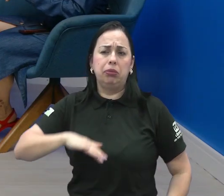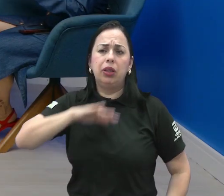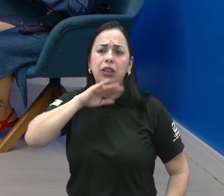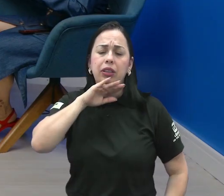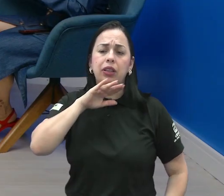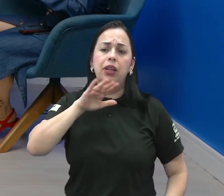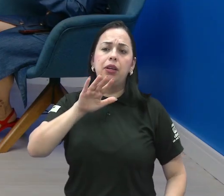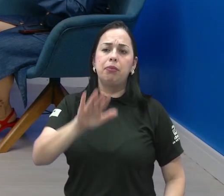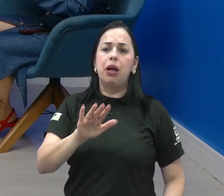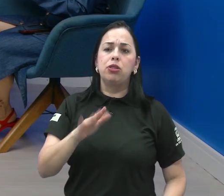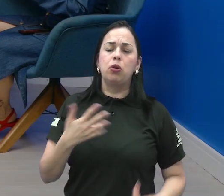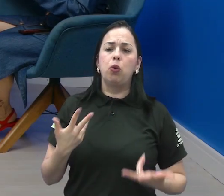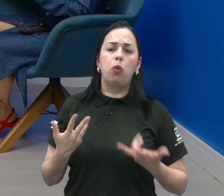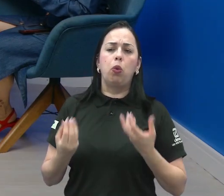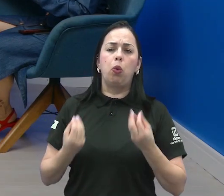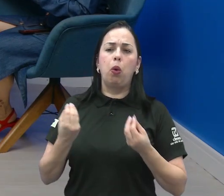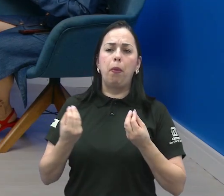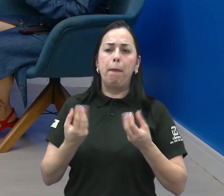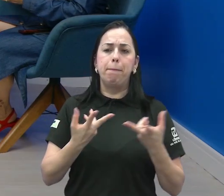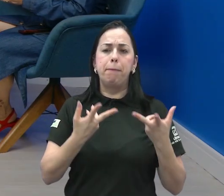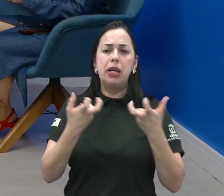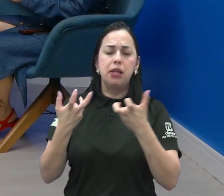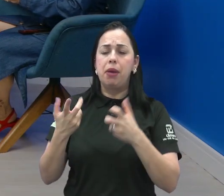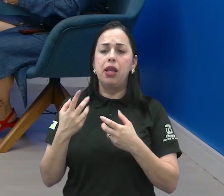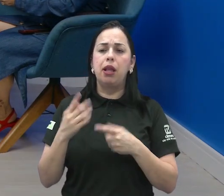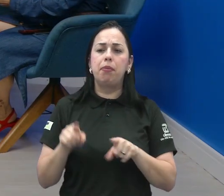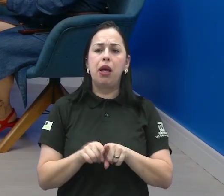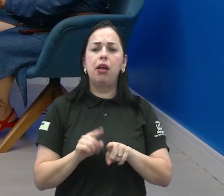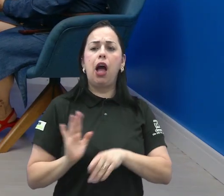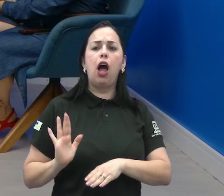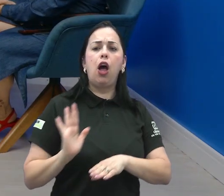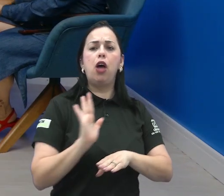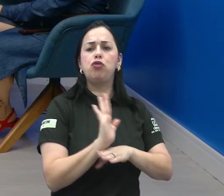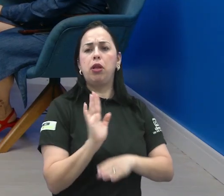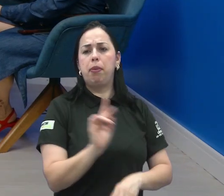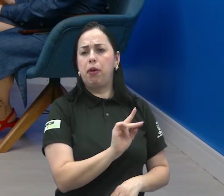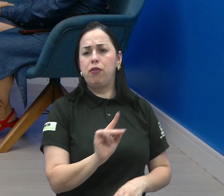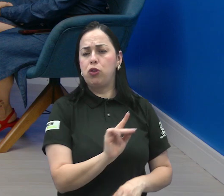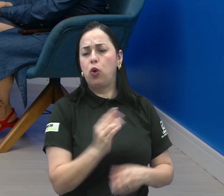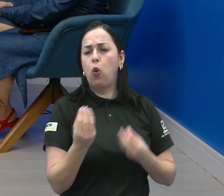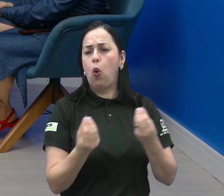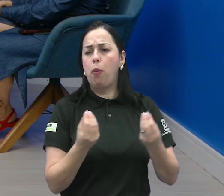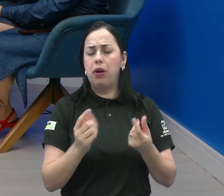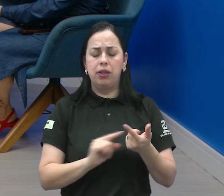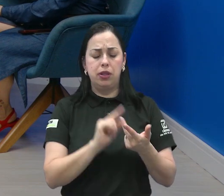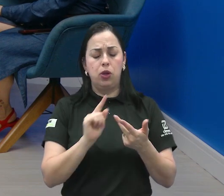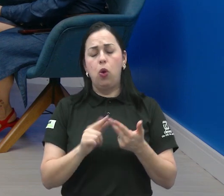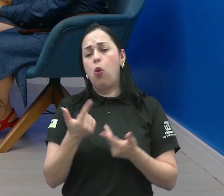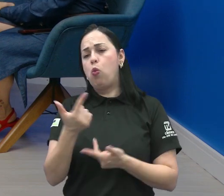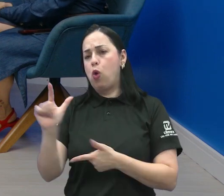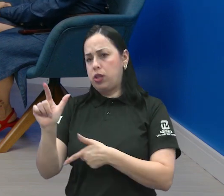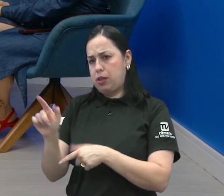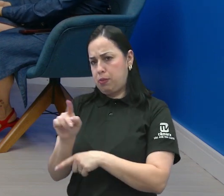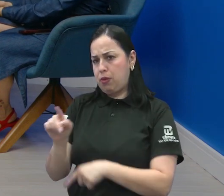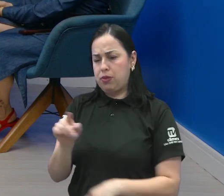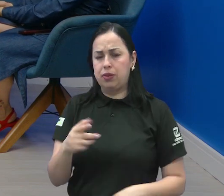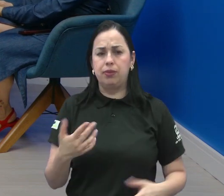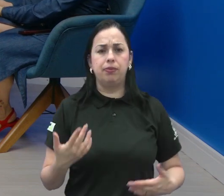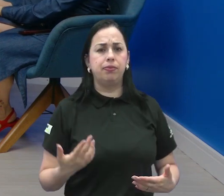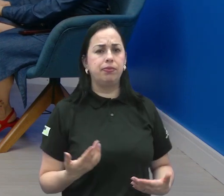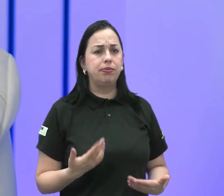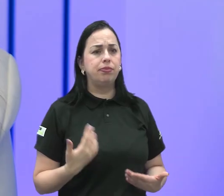Né? Como a gente pode observar isso e até mesmo ajudar colegas que atuam nesta profissão ou em outras profissões também?